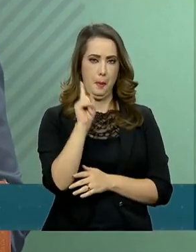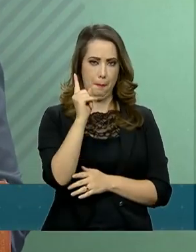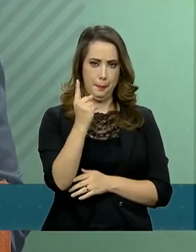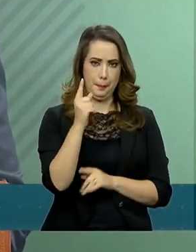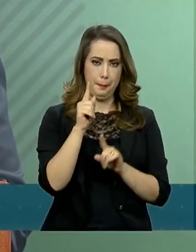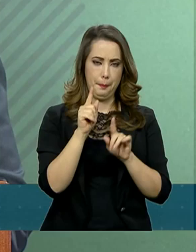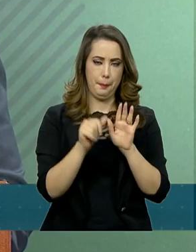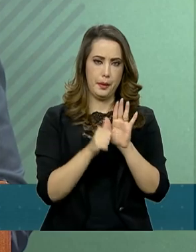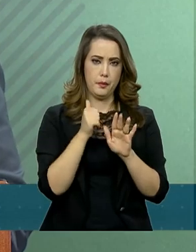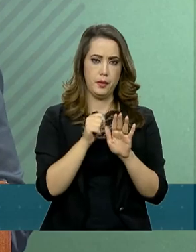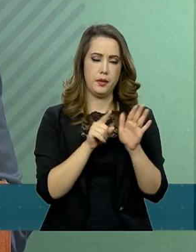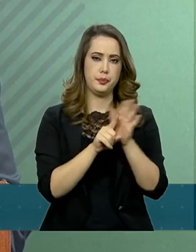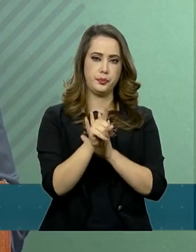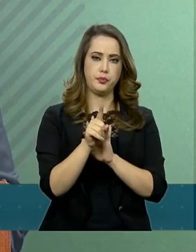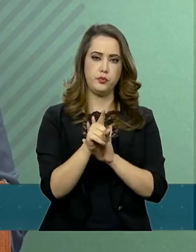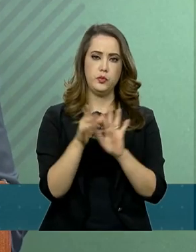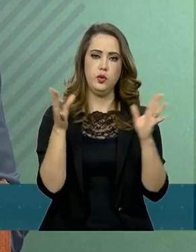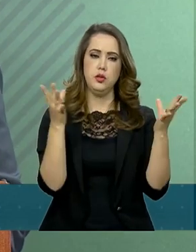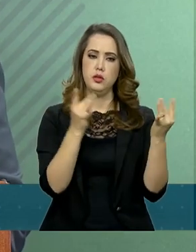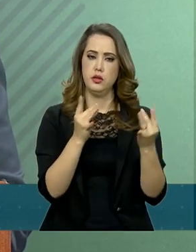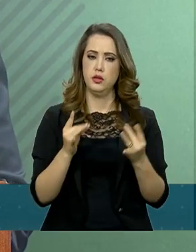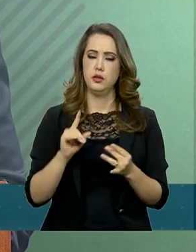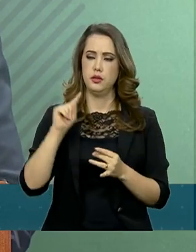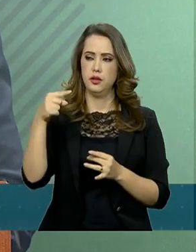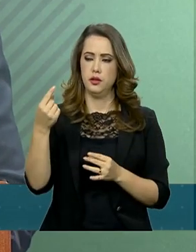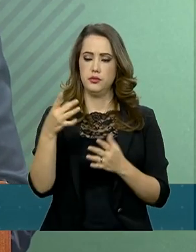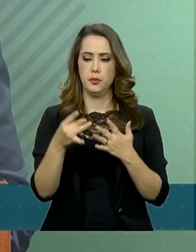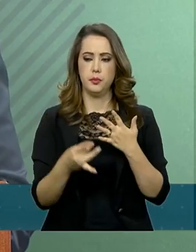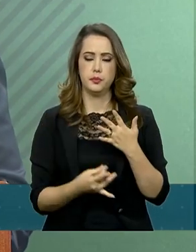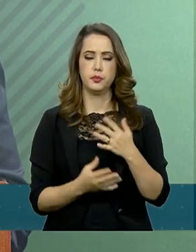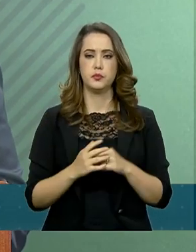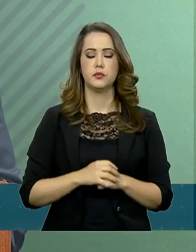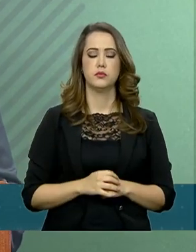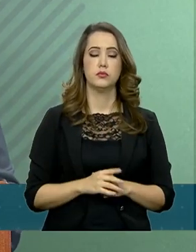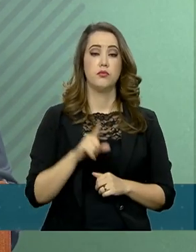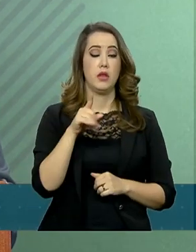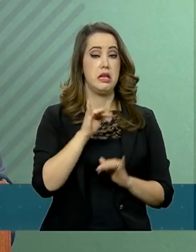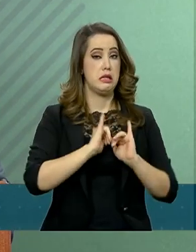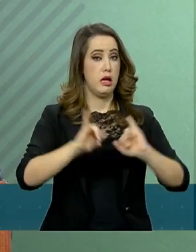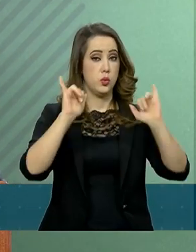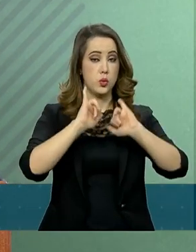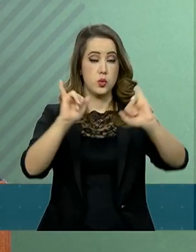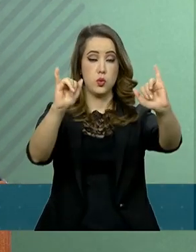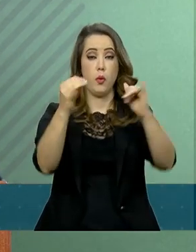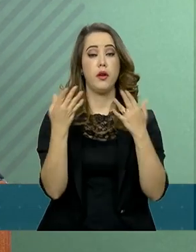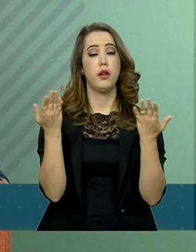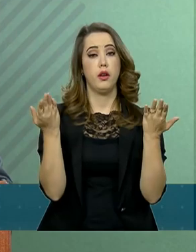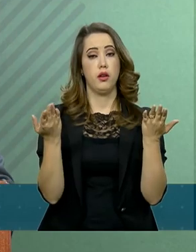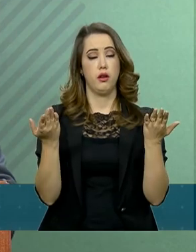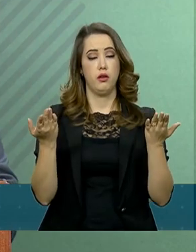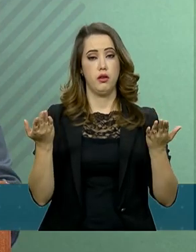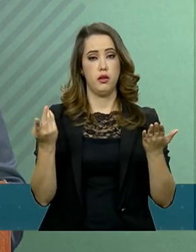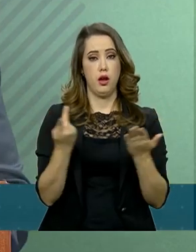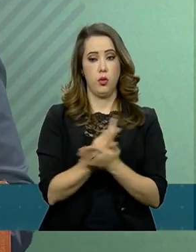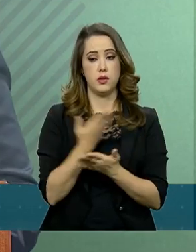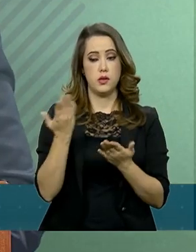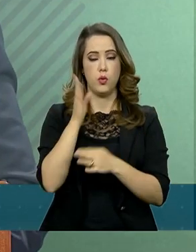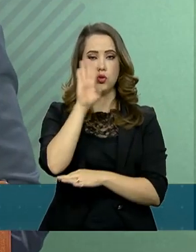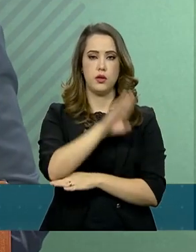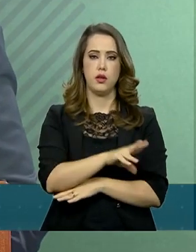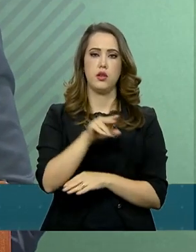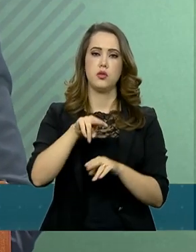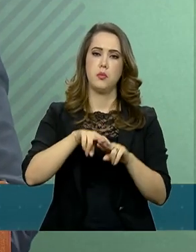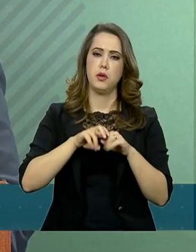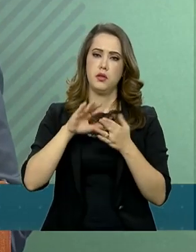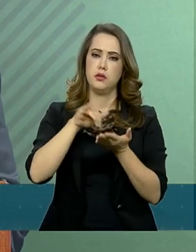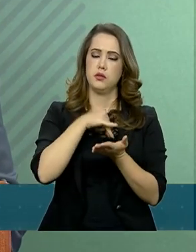que nos ajudará conformar as seguintes este anúncio que foi realizado na parte da tarde hoje pelos